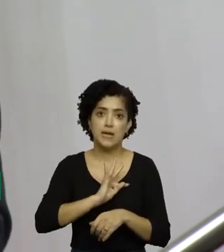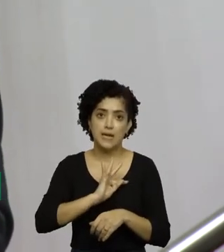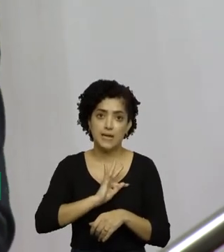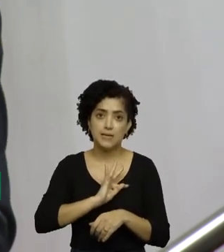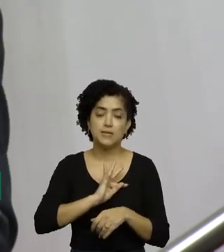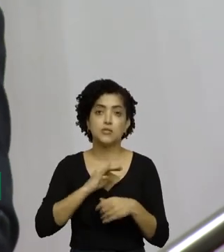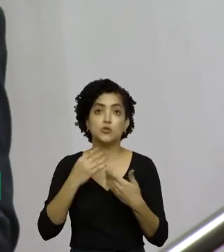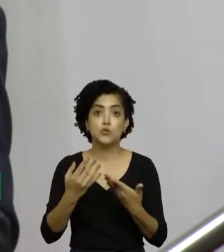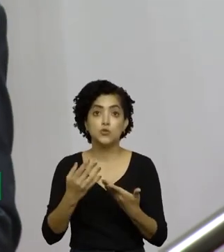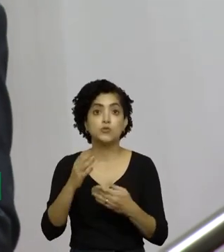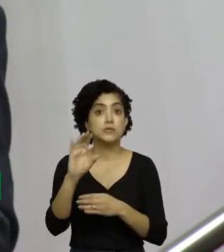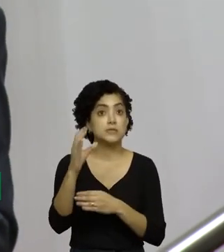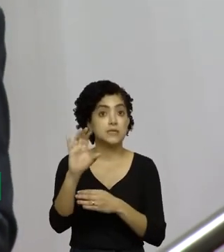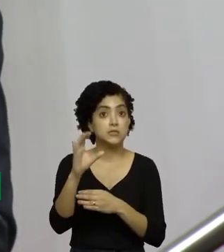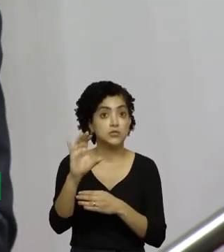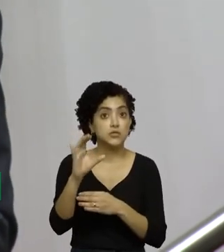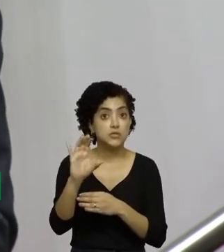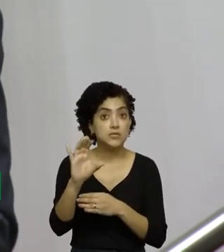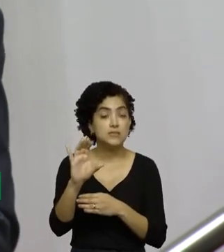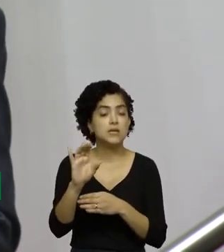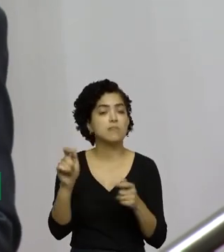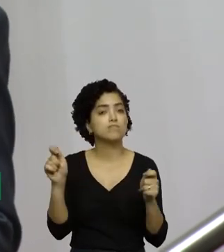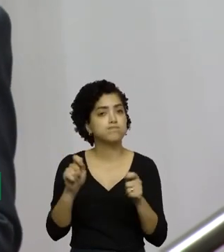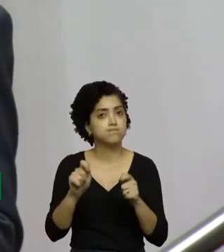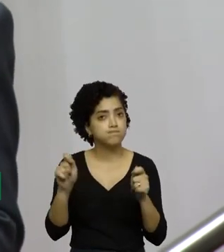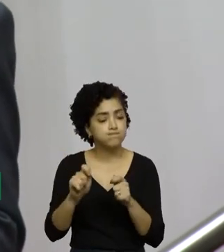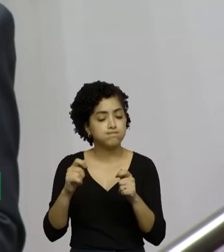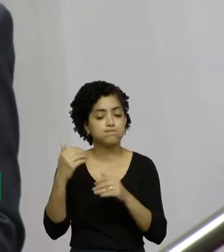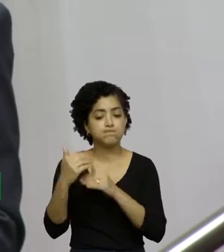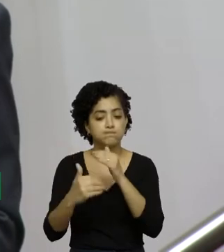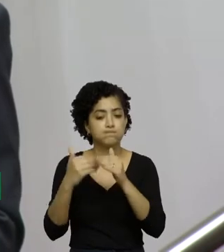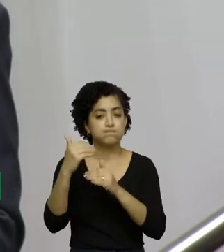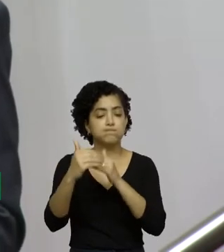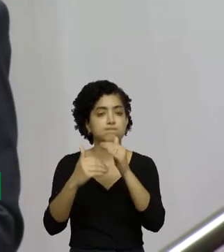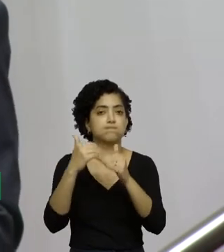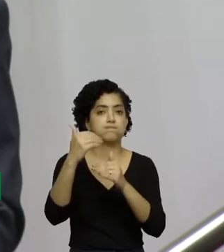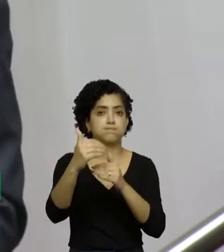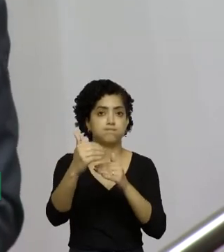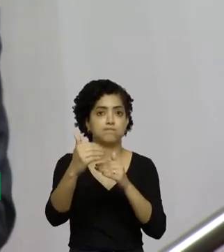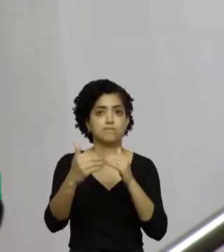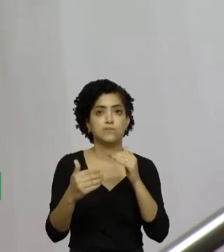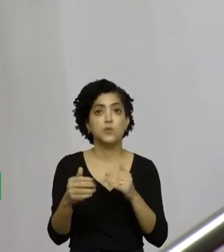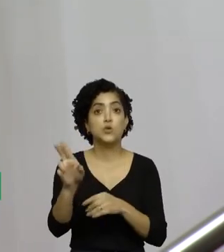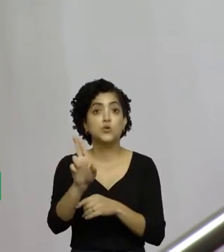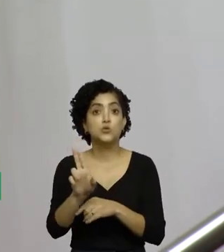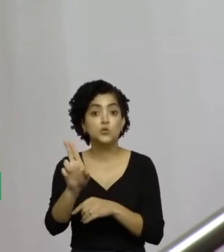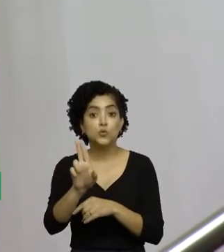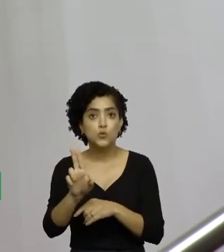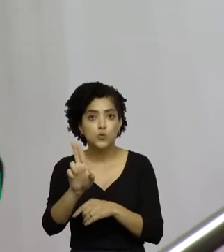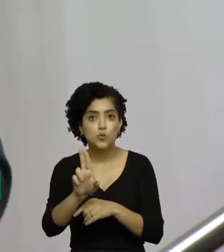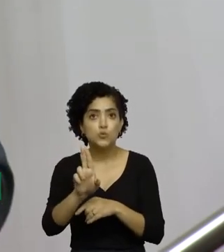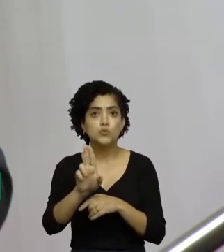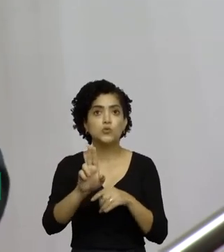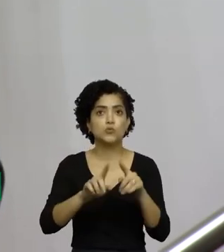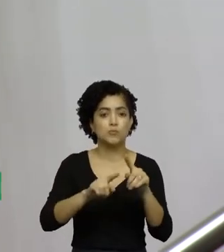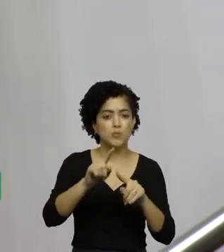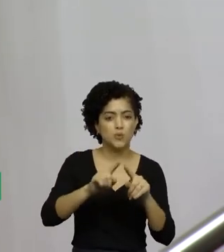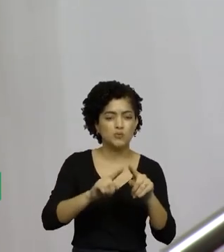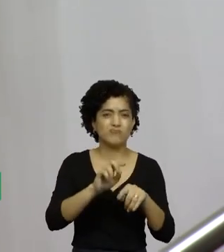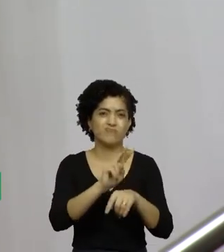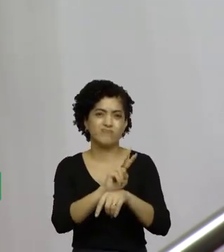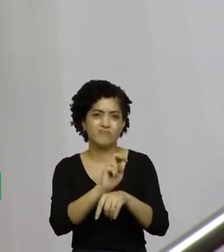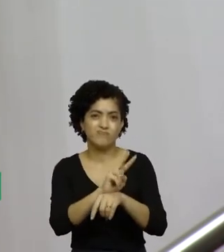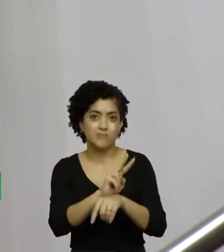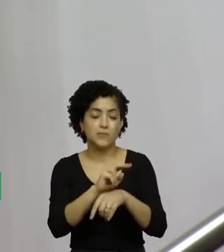de cientistas, a gente poder avançar para a transição no uso dos produtos químicos